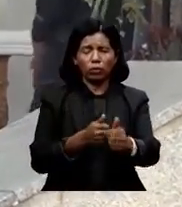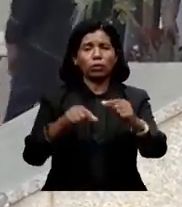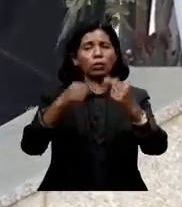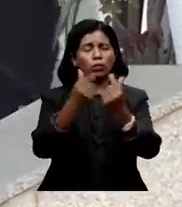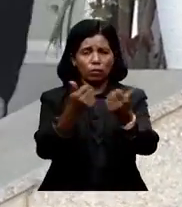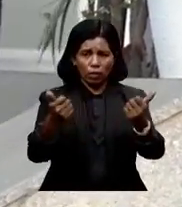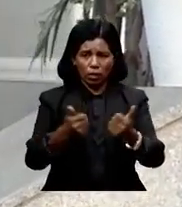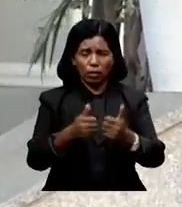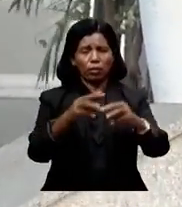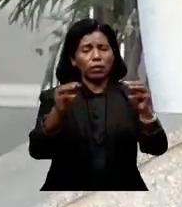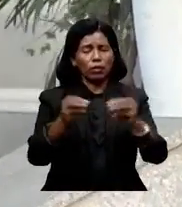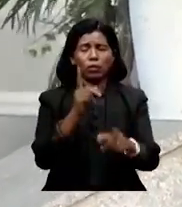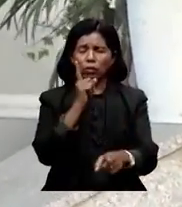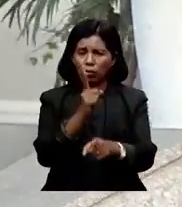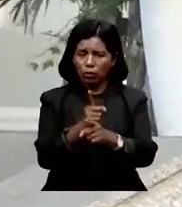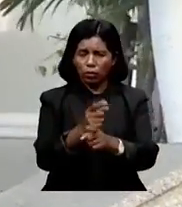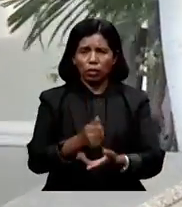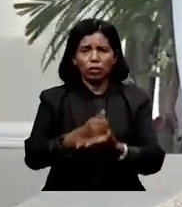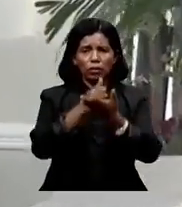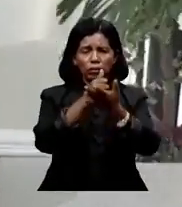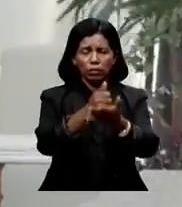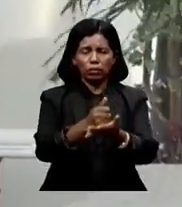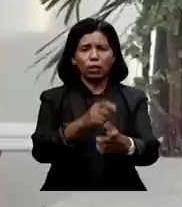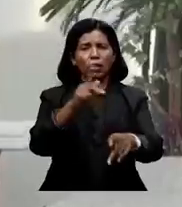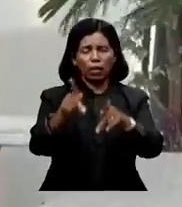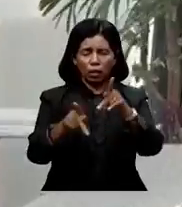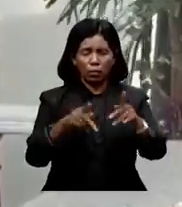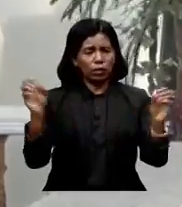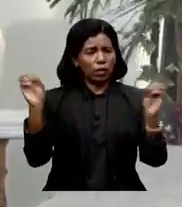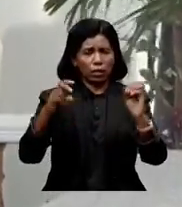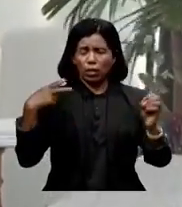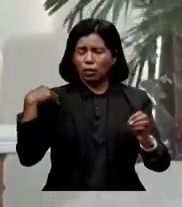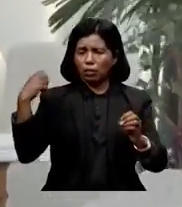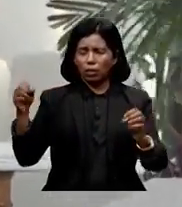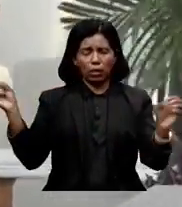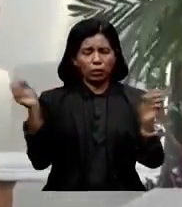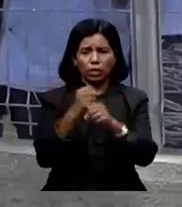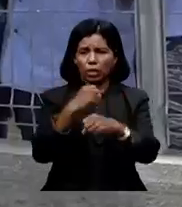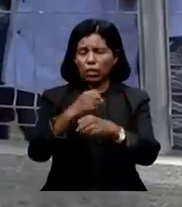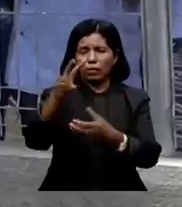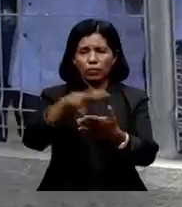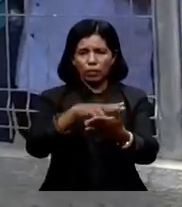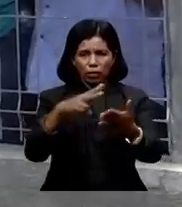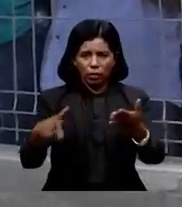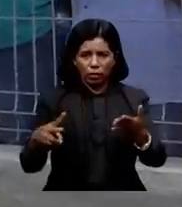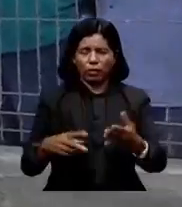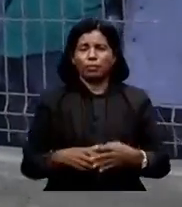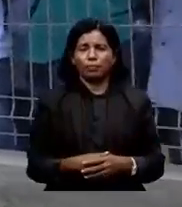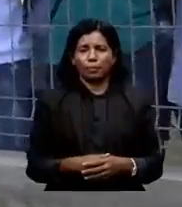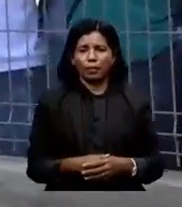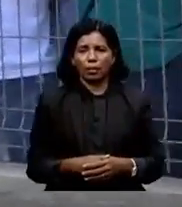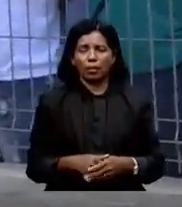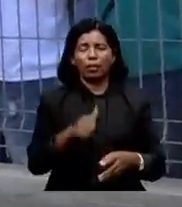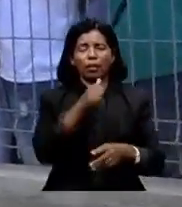artes marciais, lolos tem que servir no defende MNB laia kibit, laos halo fale violência bamalo. Durante as